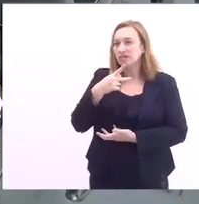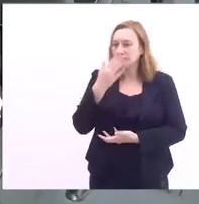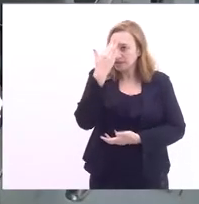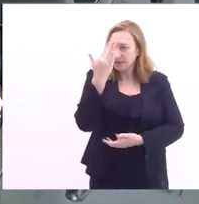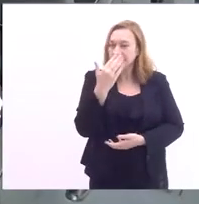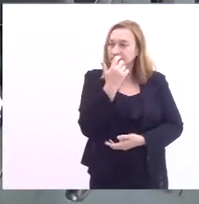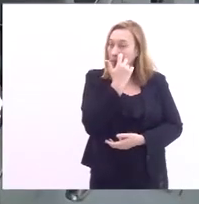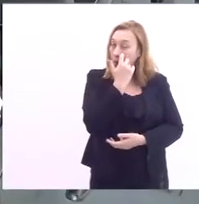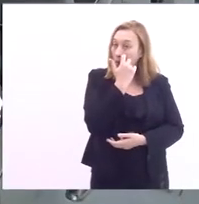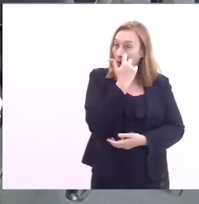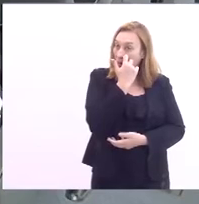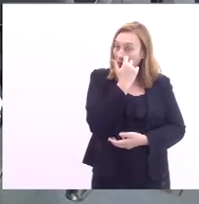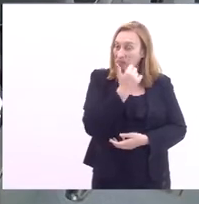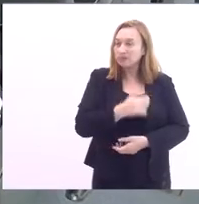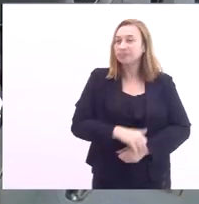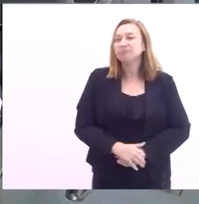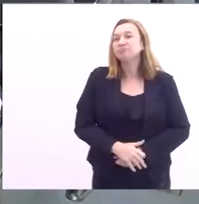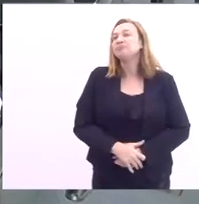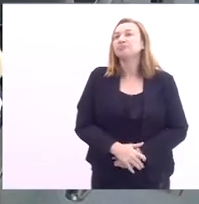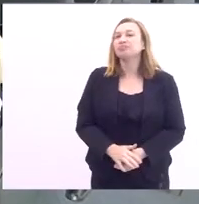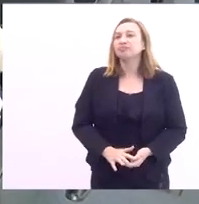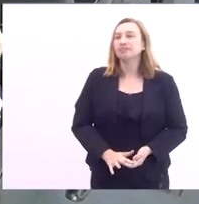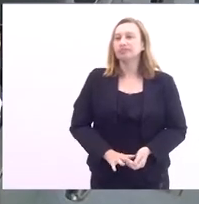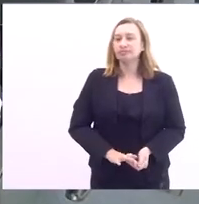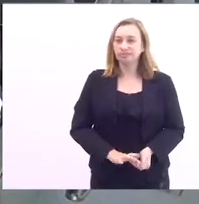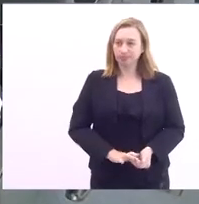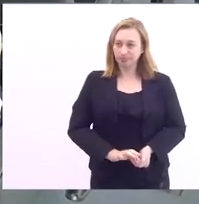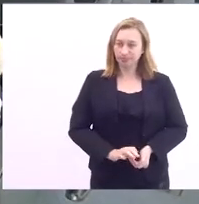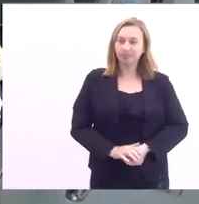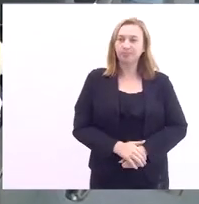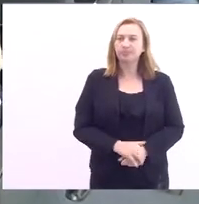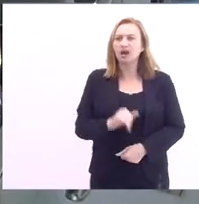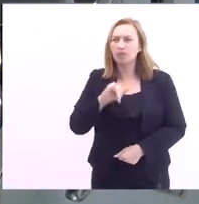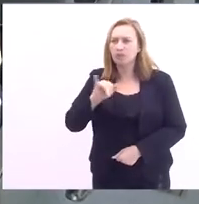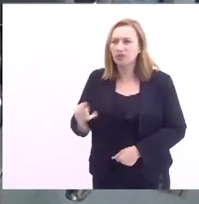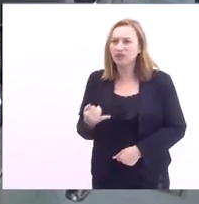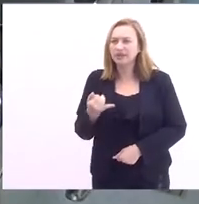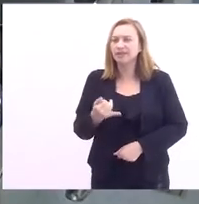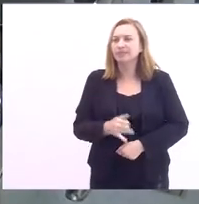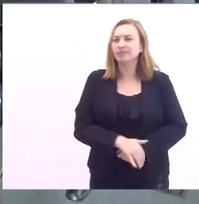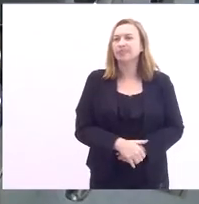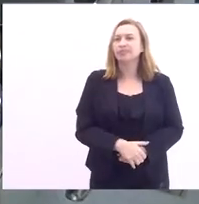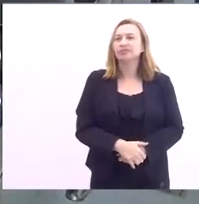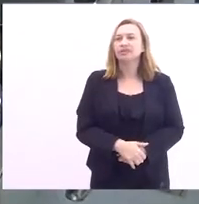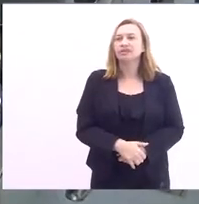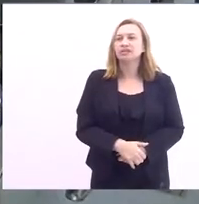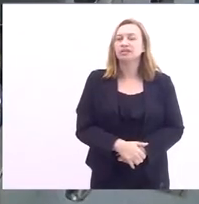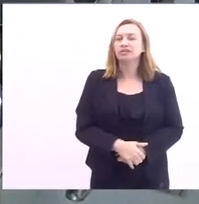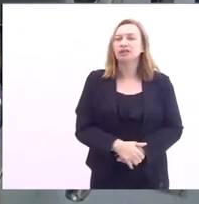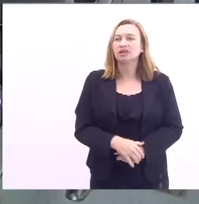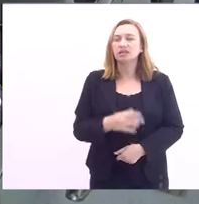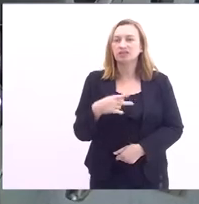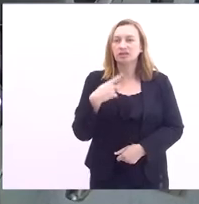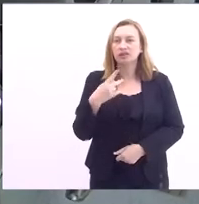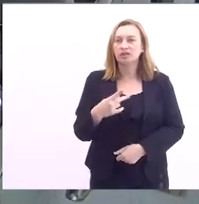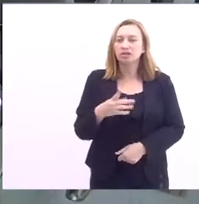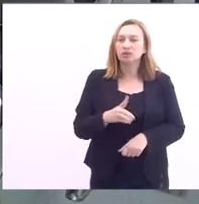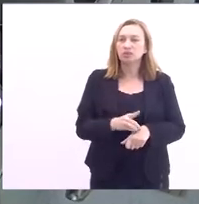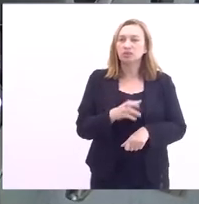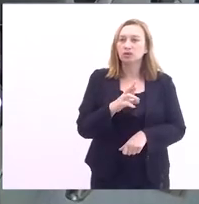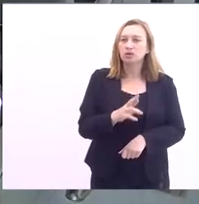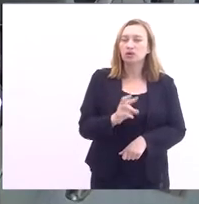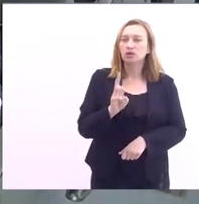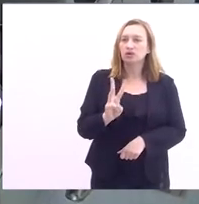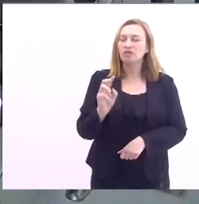Deixa eu aproveitar a intervenção do Dr. Wagner Victor para anunciar